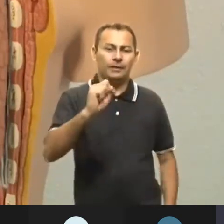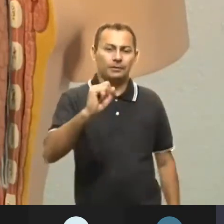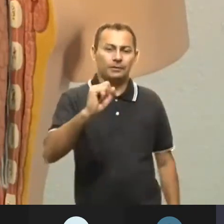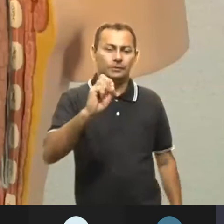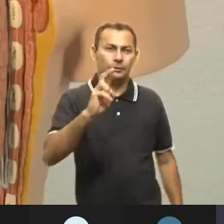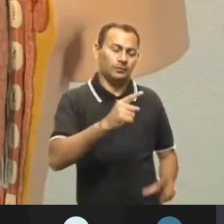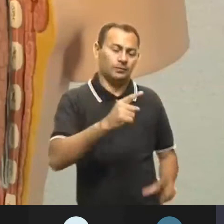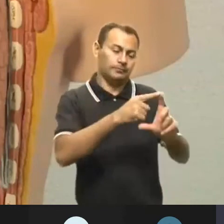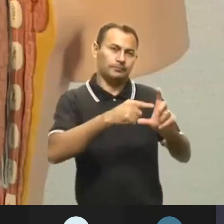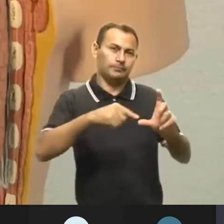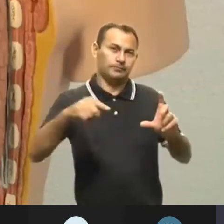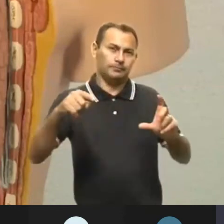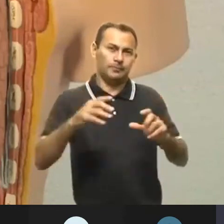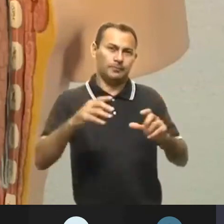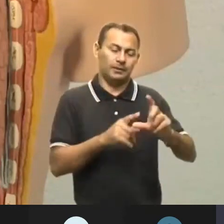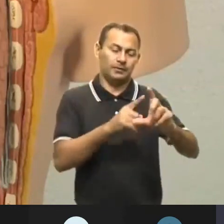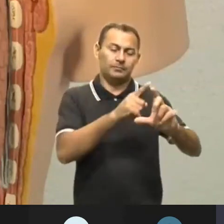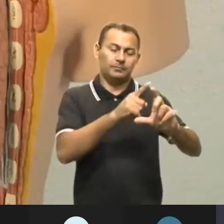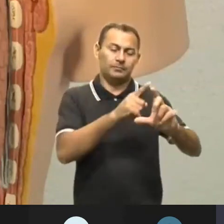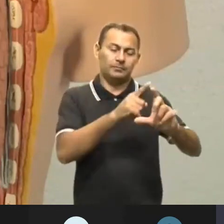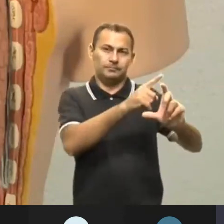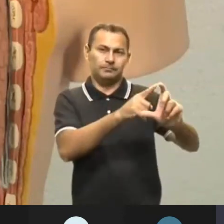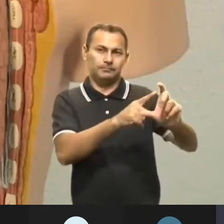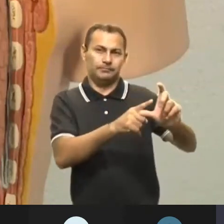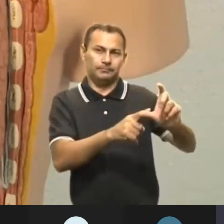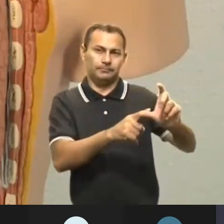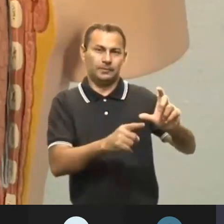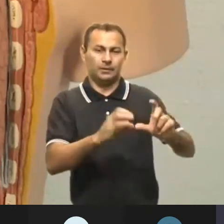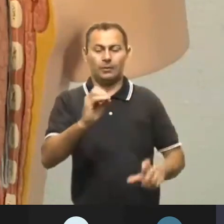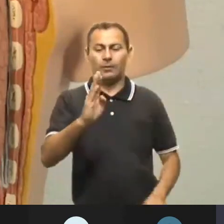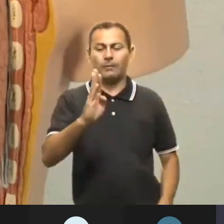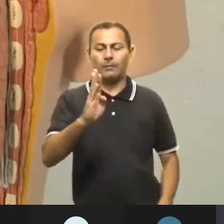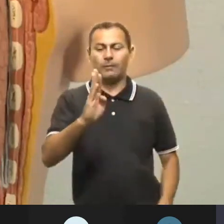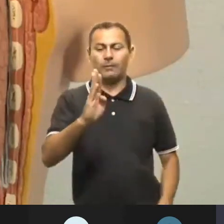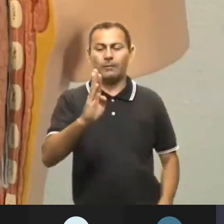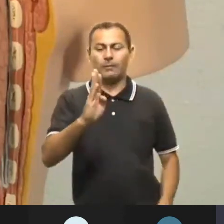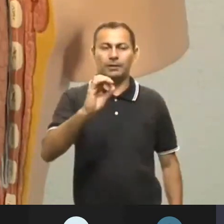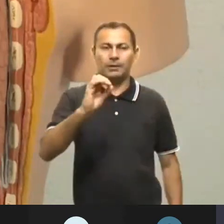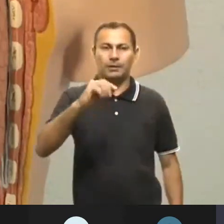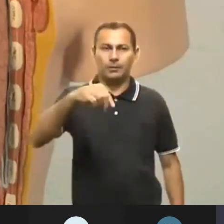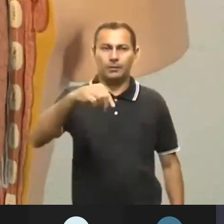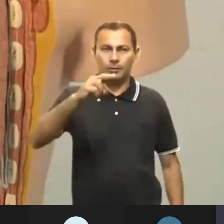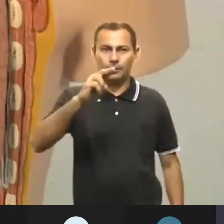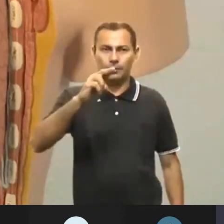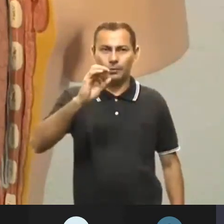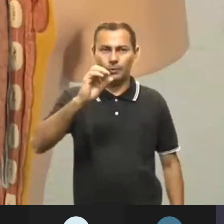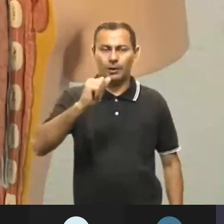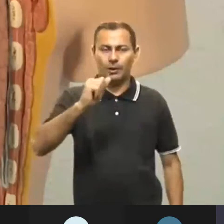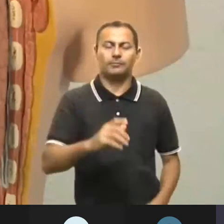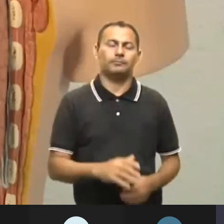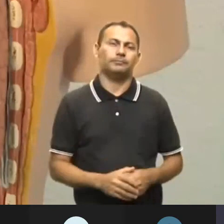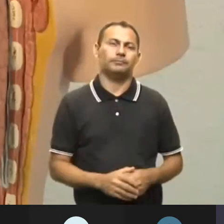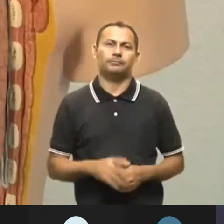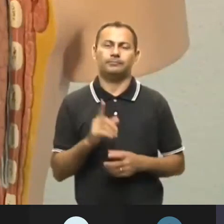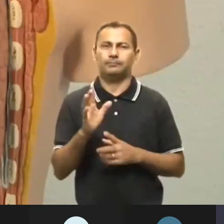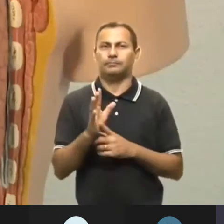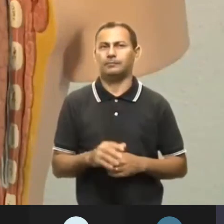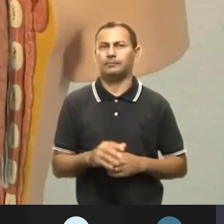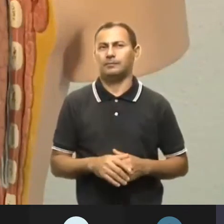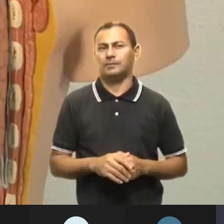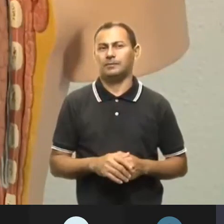Fissura horizontal, fissura oblíqua, tá? Então, eu tô apontando aí bem a fissura oblíqua,